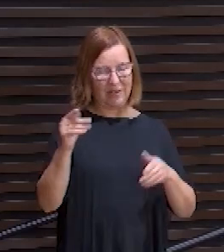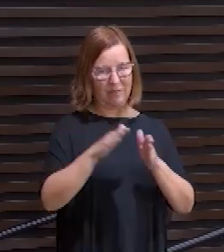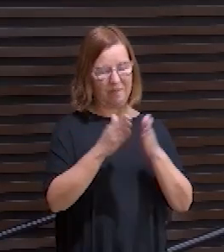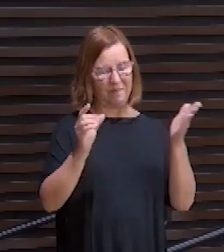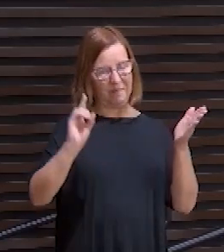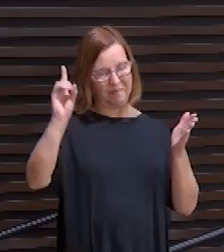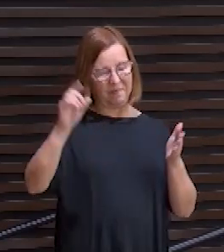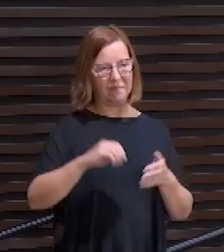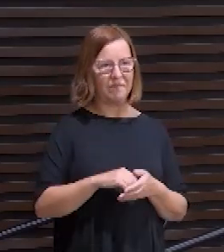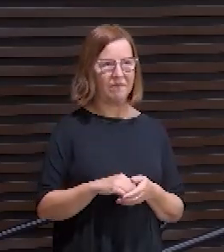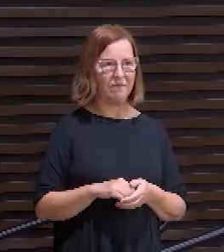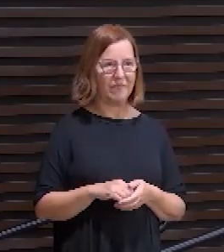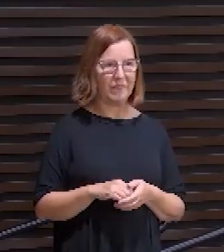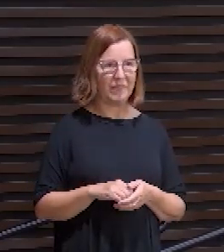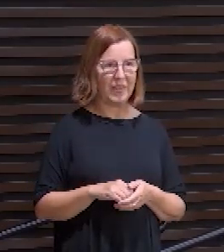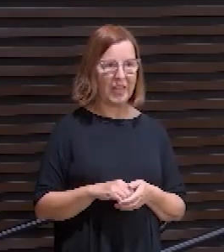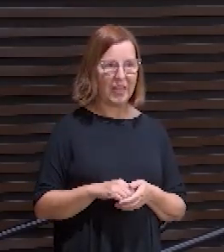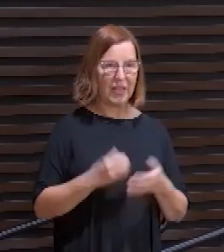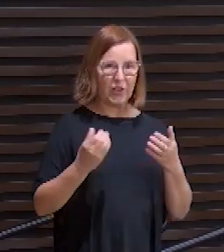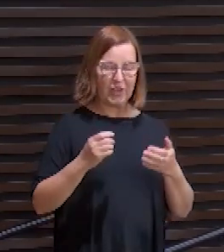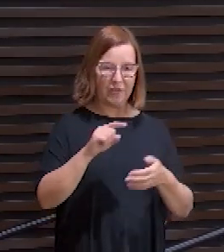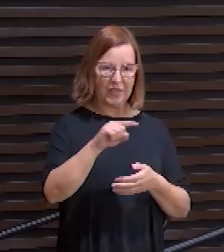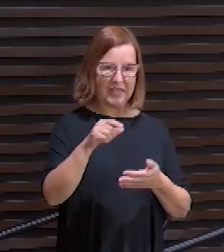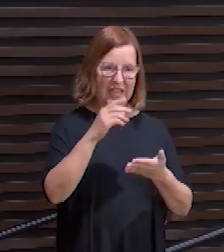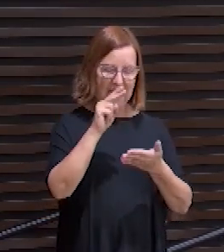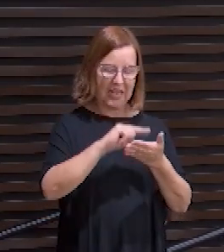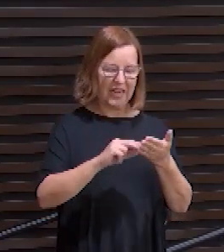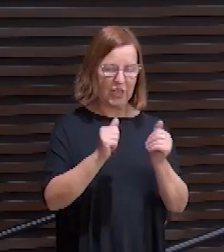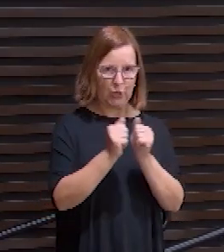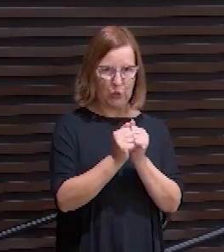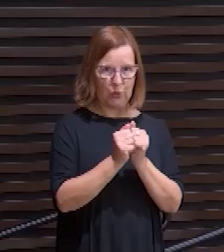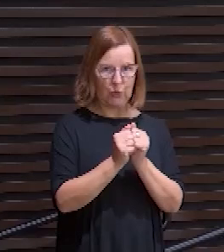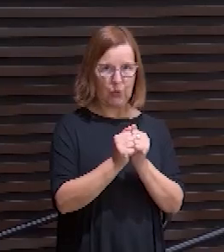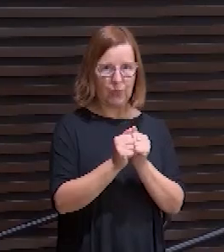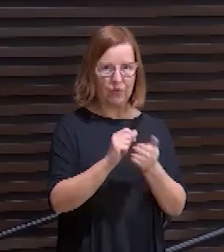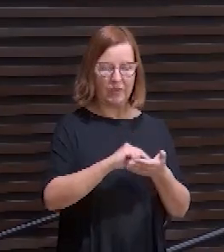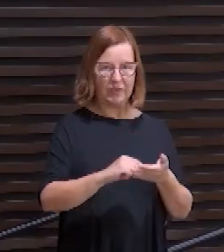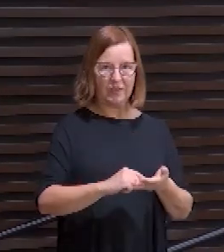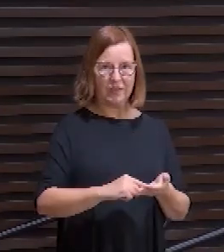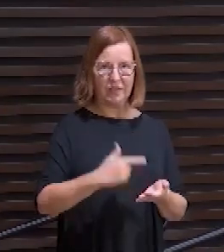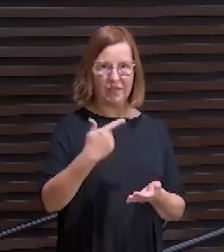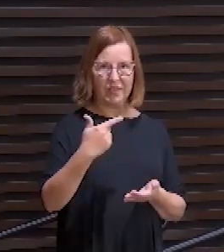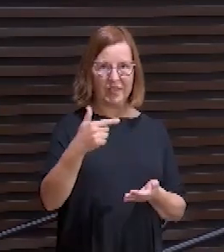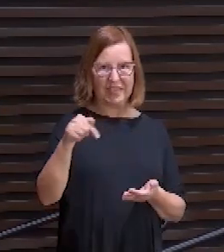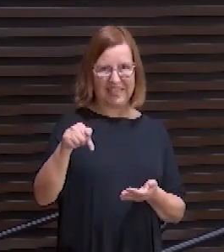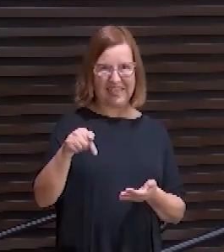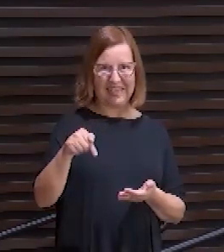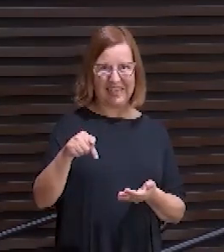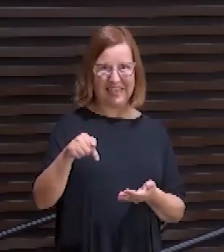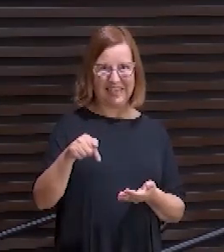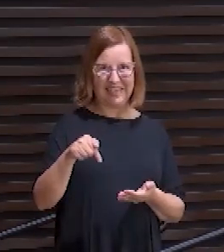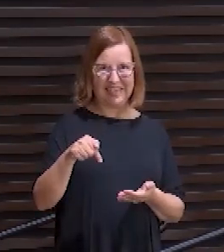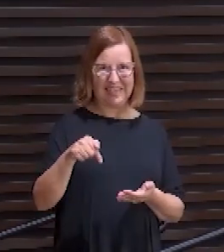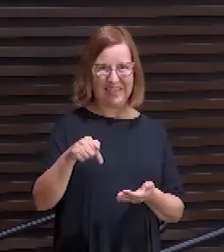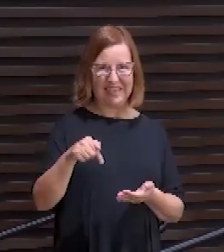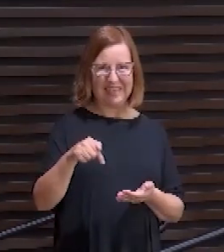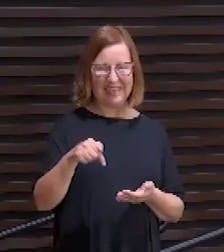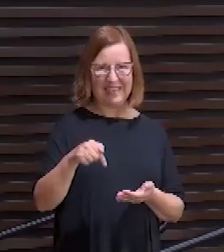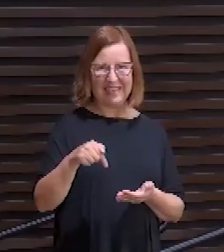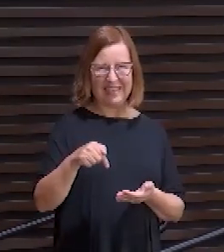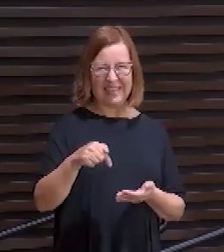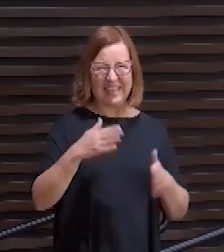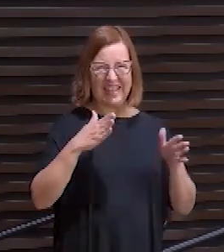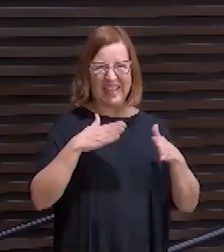E eu quero que você leia junto comigo o versículo 27, com vigor e com a alegria daquele que fará parte disso